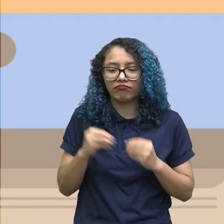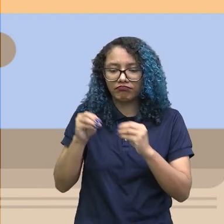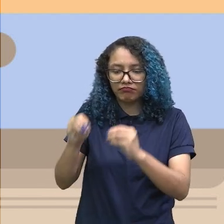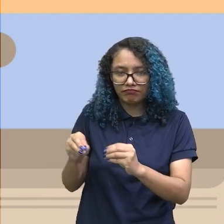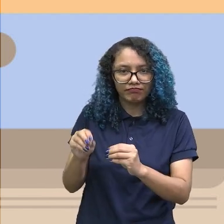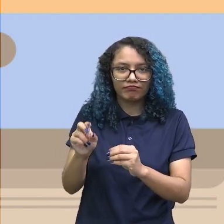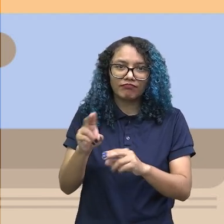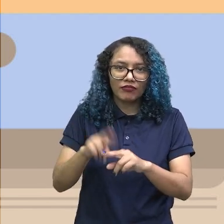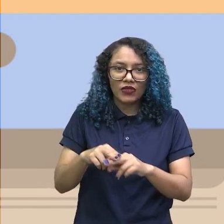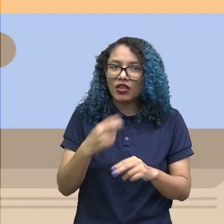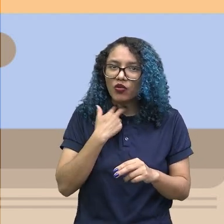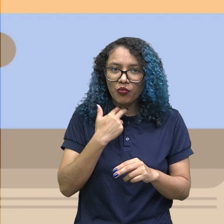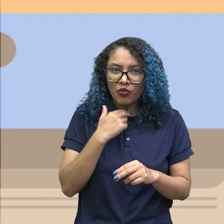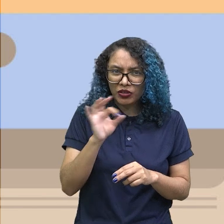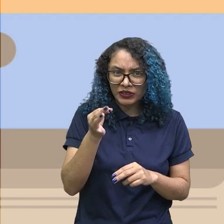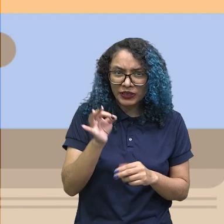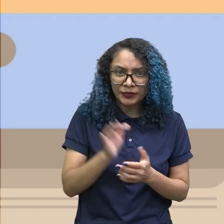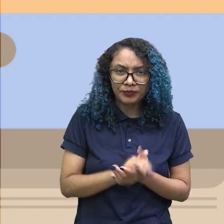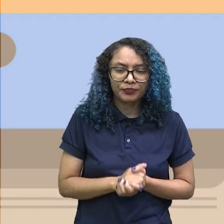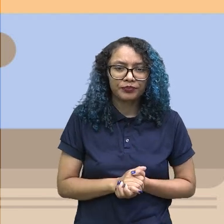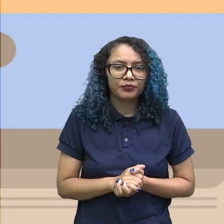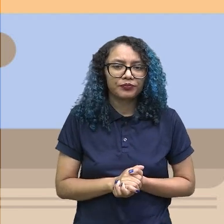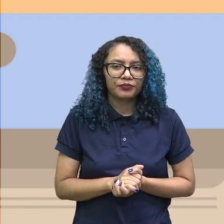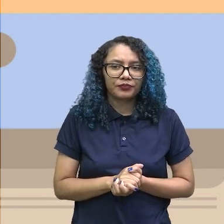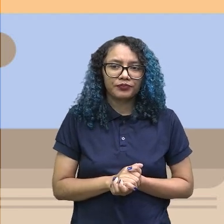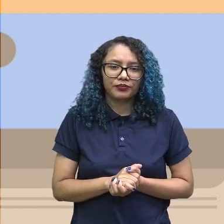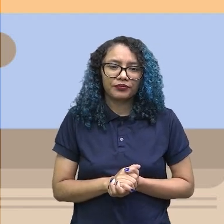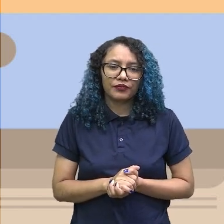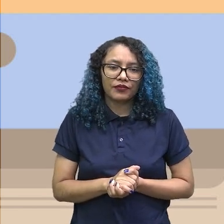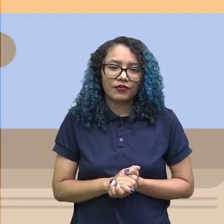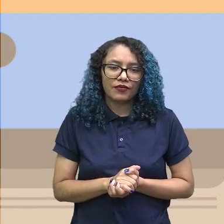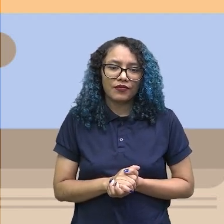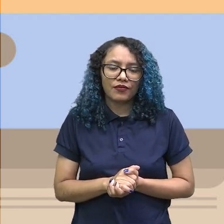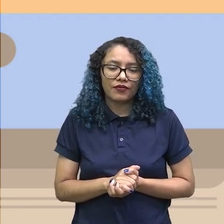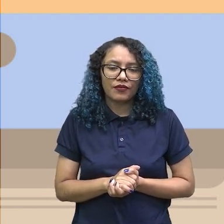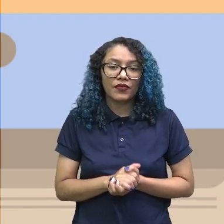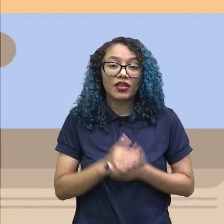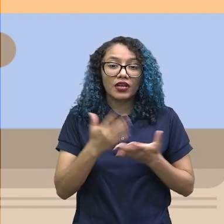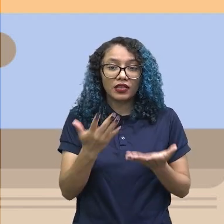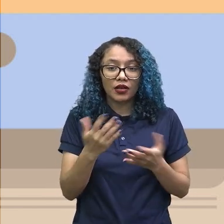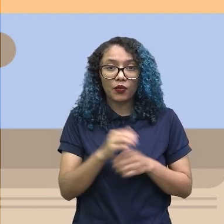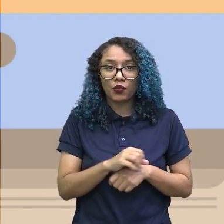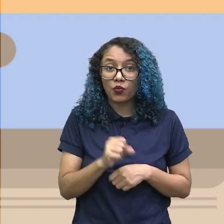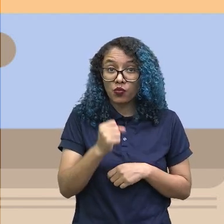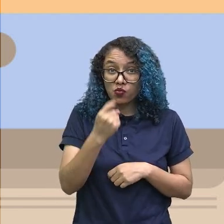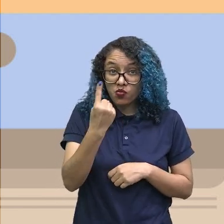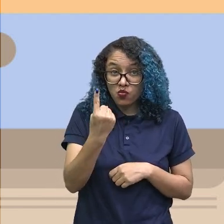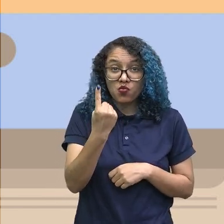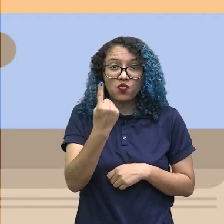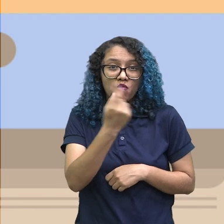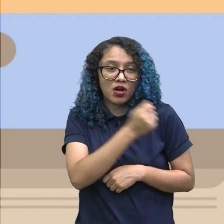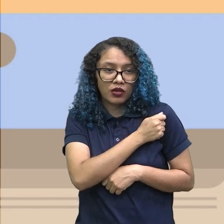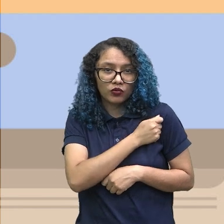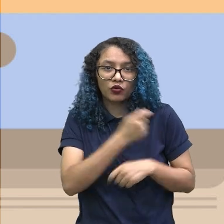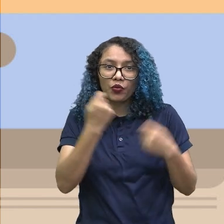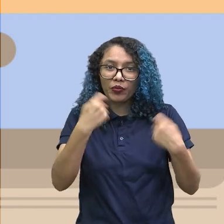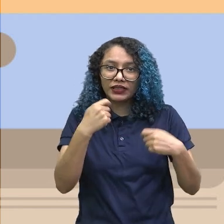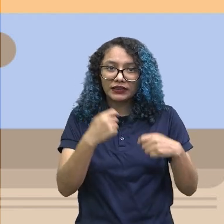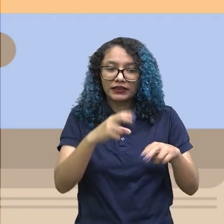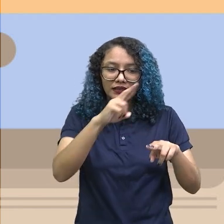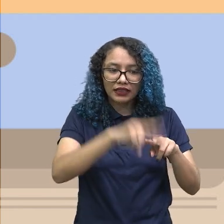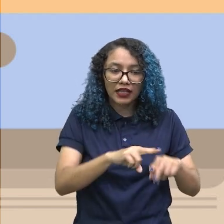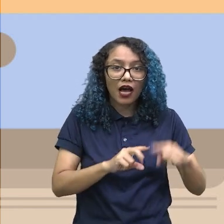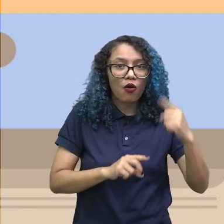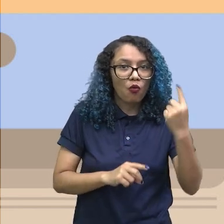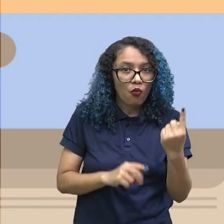aluno ocupando 2 cadeiras diferentes. Então, um aluno só vai ocupar uma carteira. E foi essa